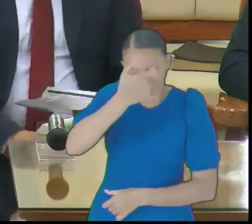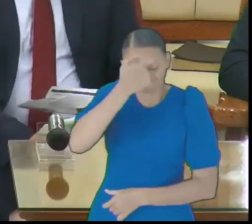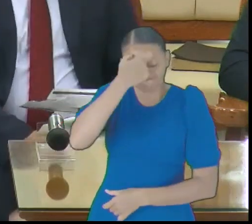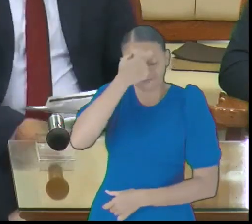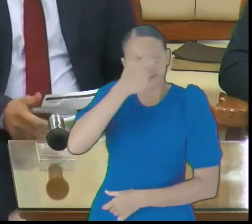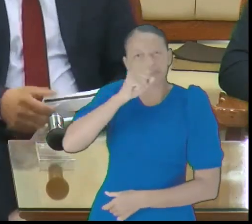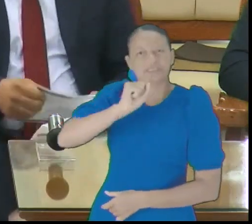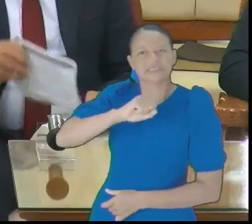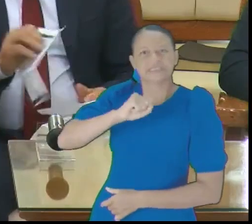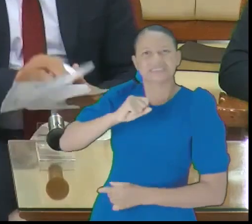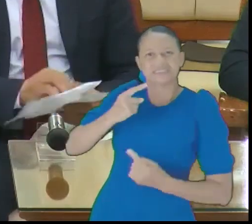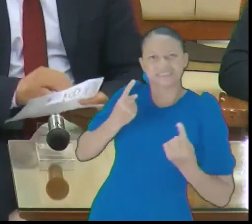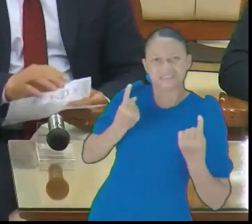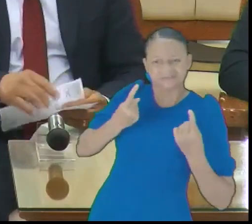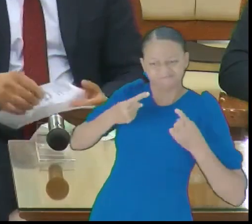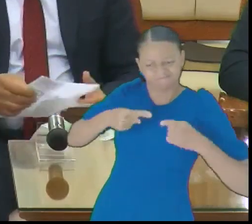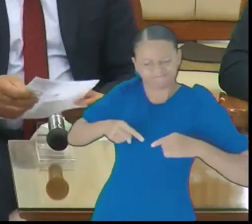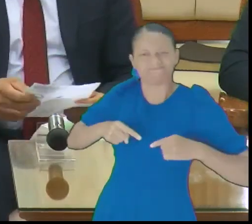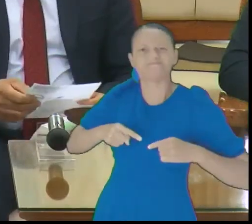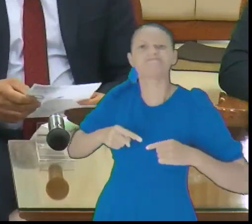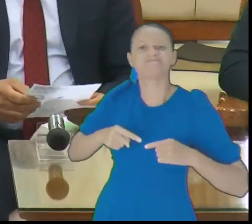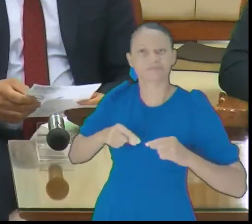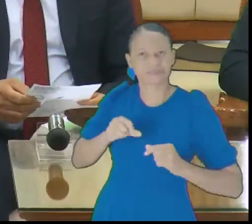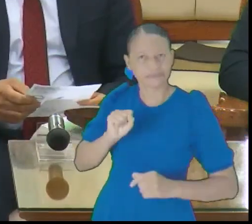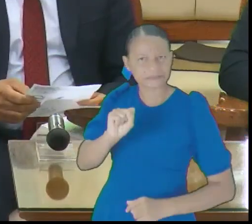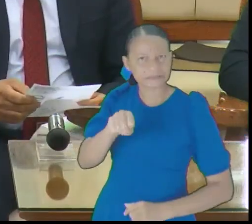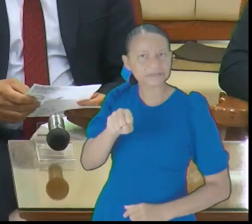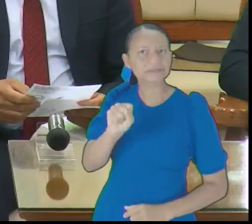consciente do desafio muito grande que é,